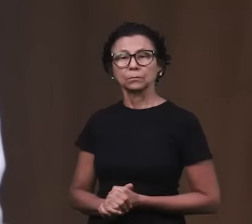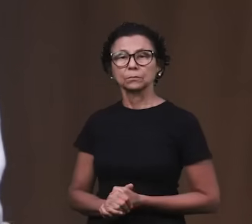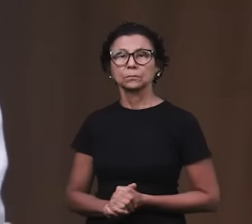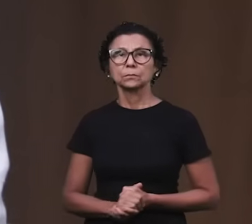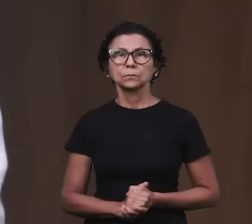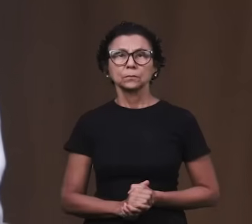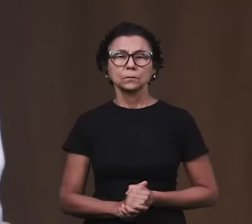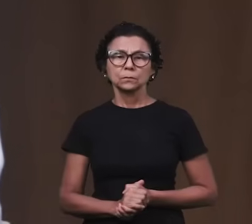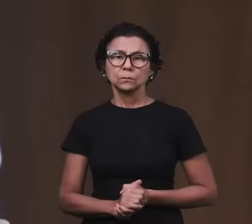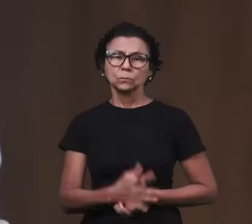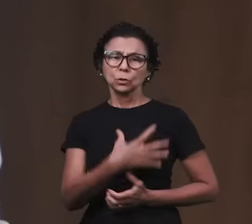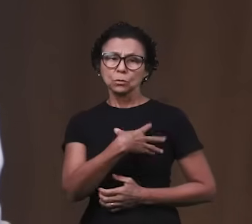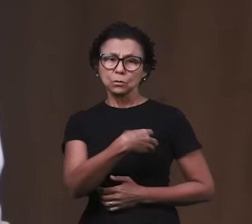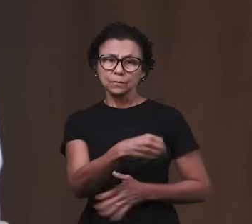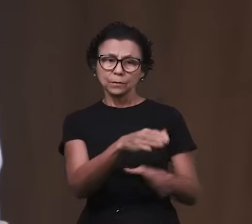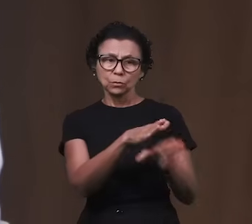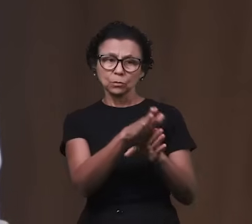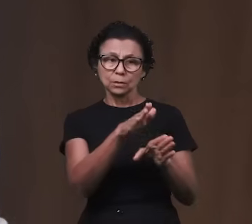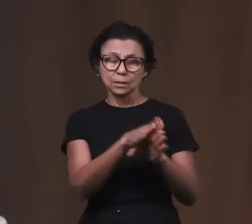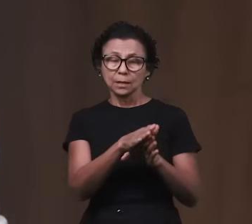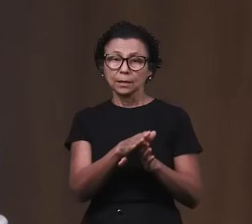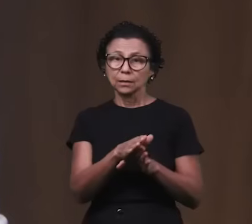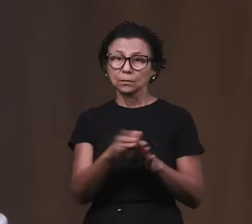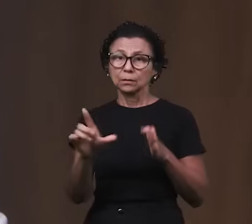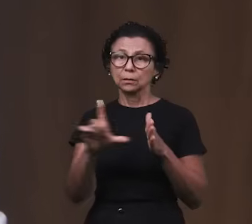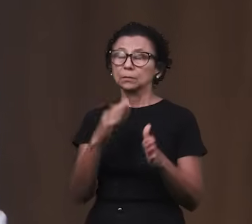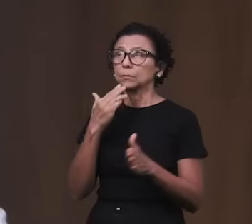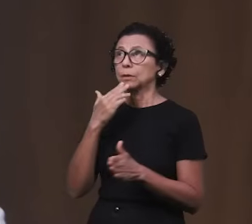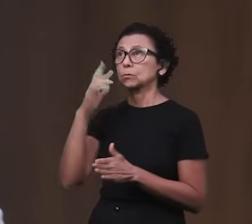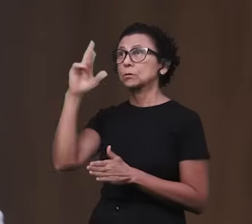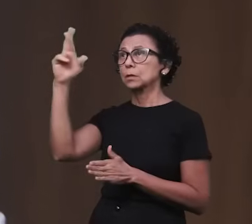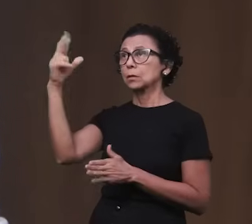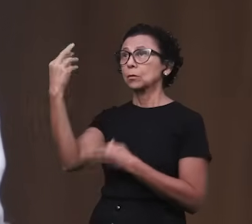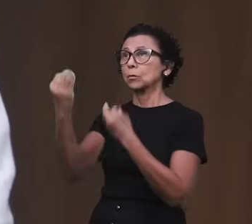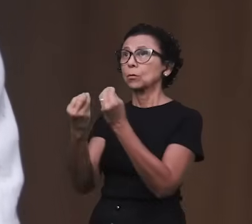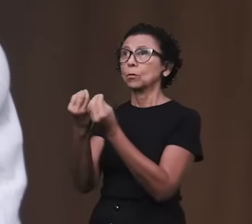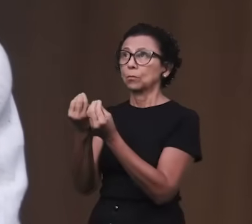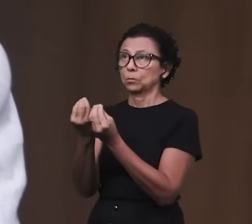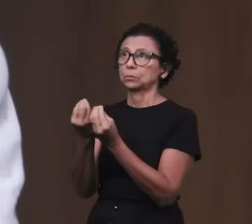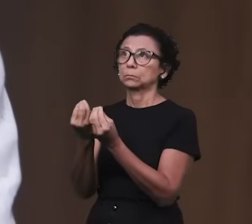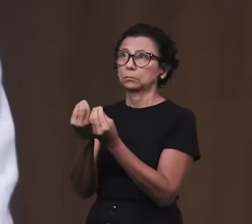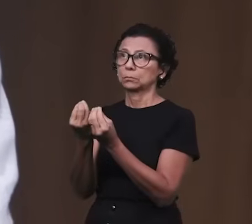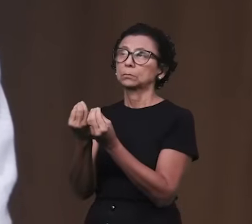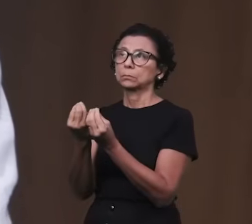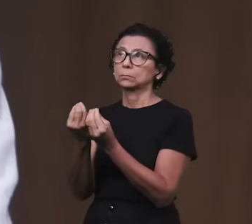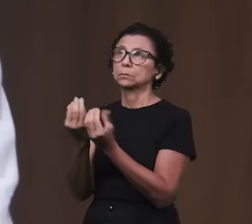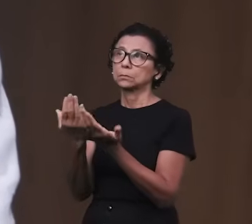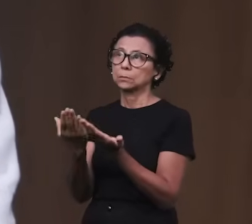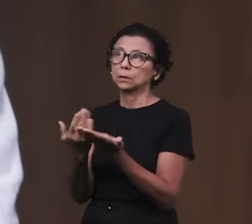filhos, nós precisamos buscar a direção do Senhor. Porque os filhos